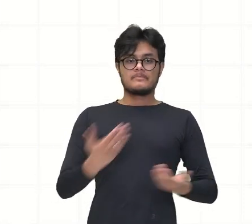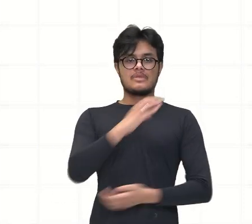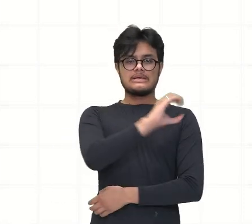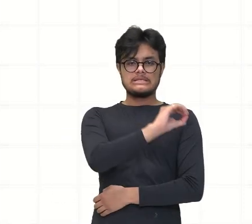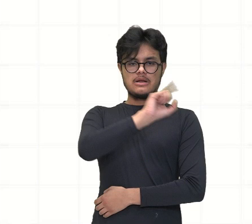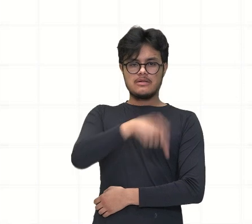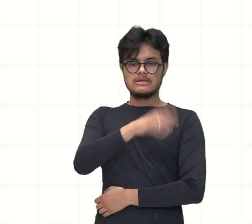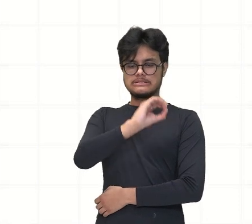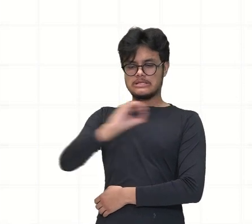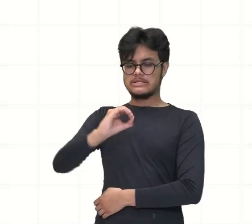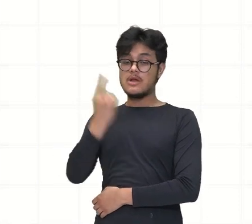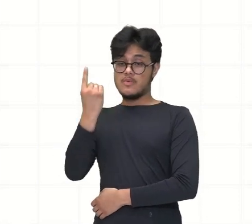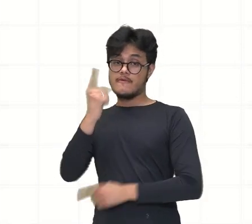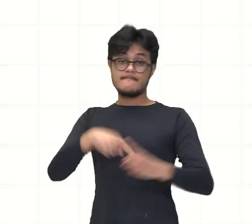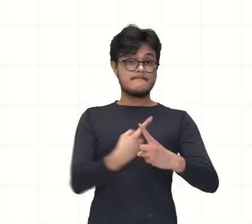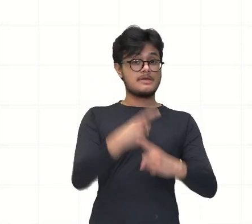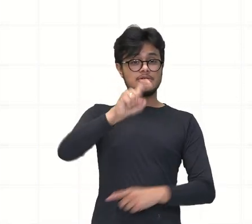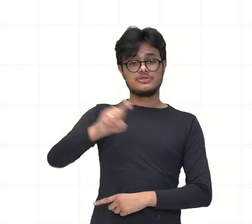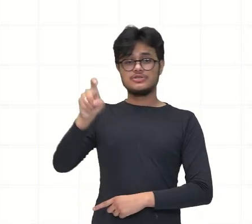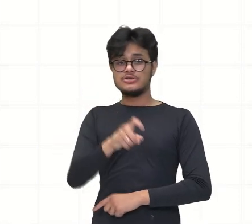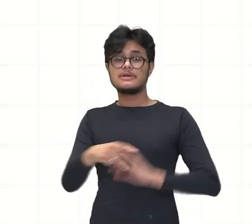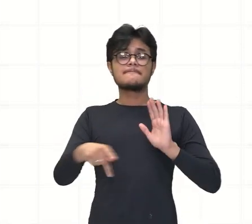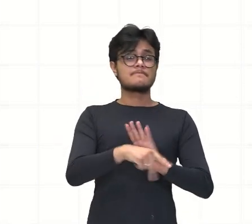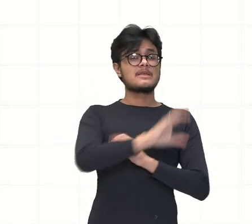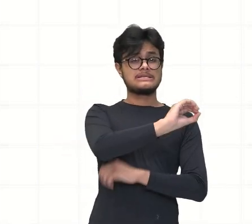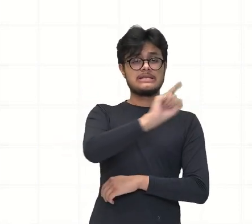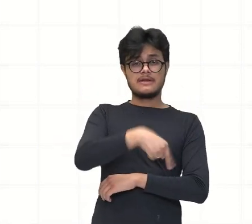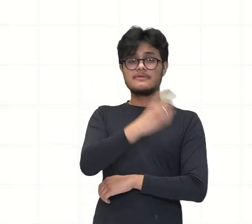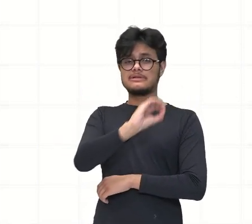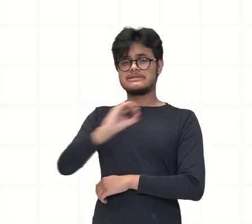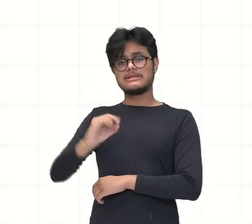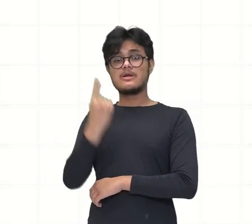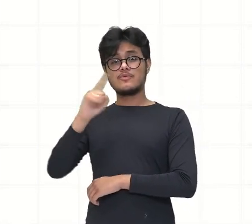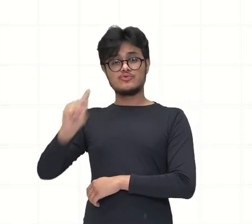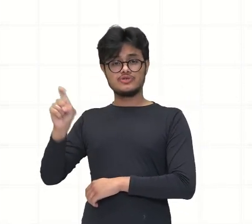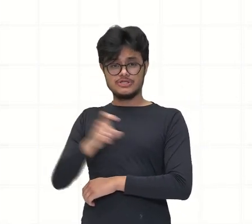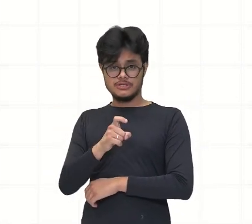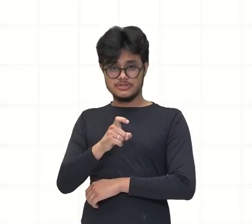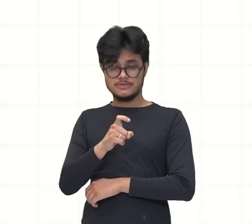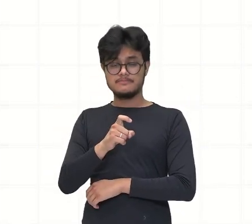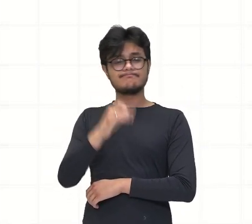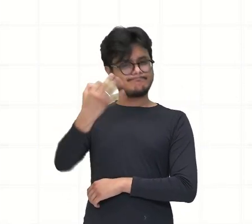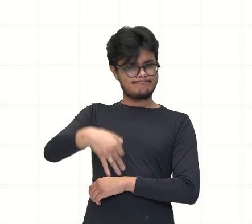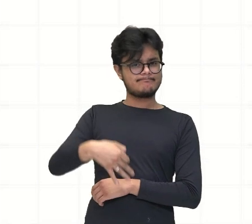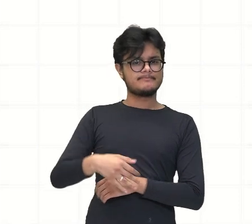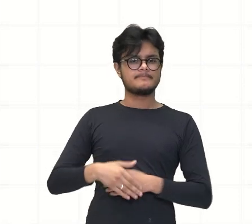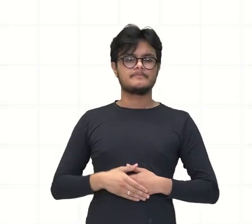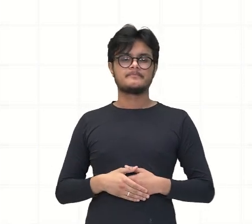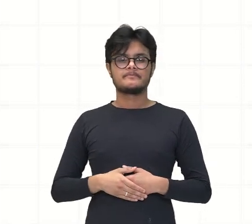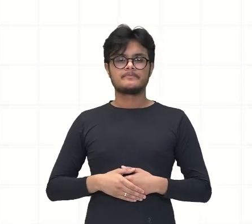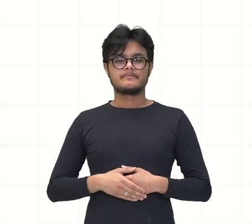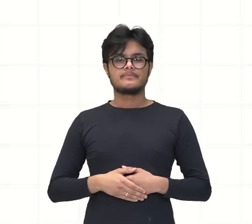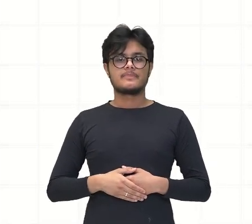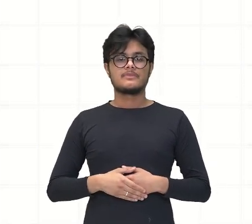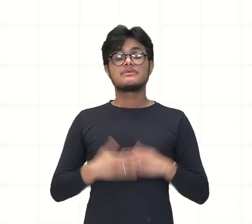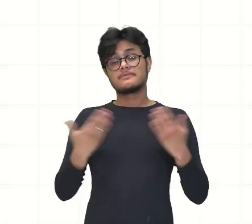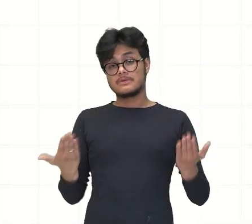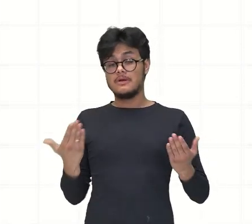0,001 vezes x é igual a 1 vezes 300, que é o próprio 300. Tudo